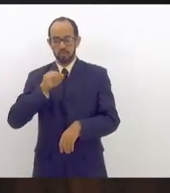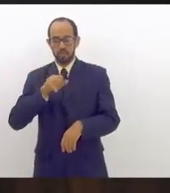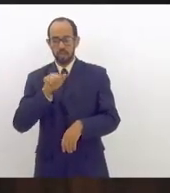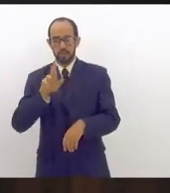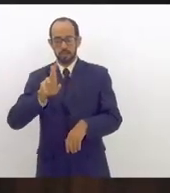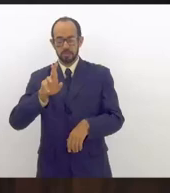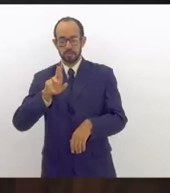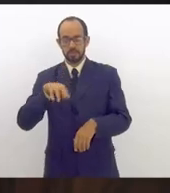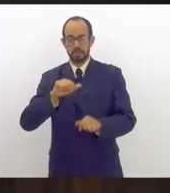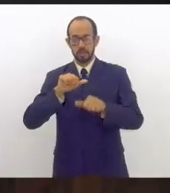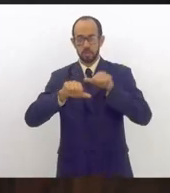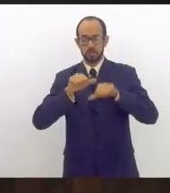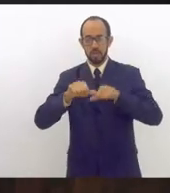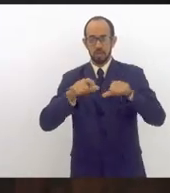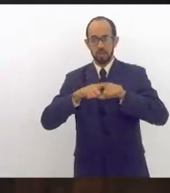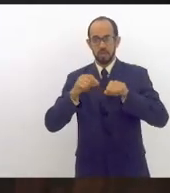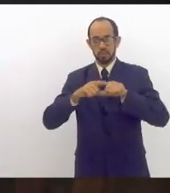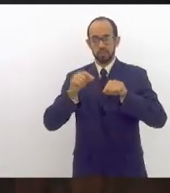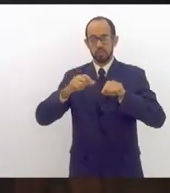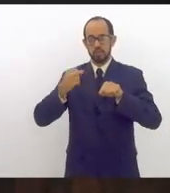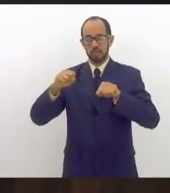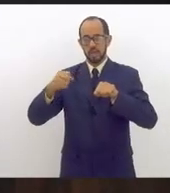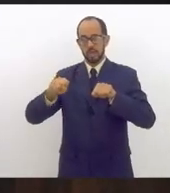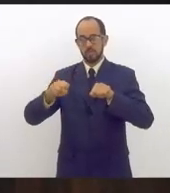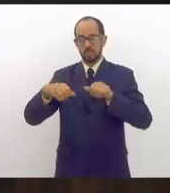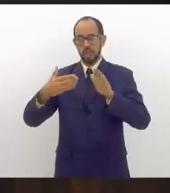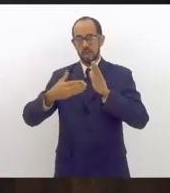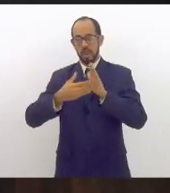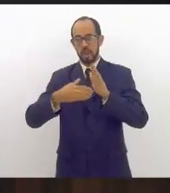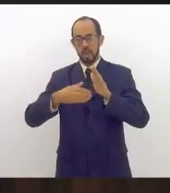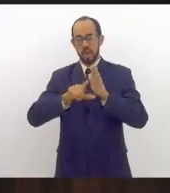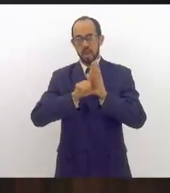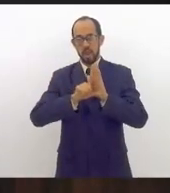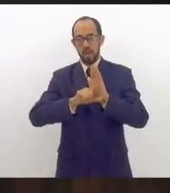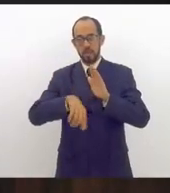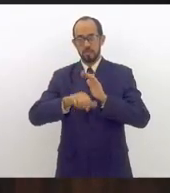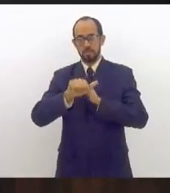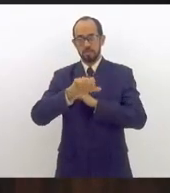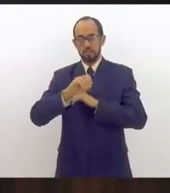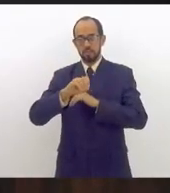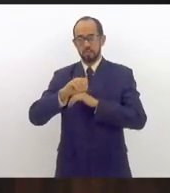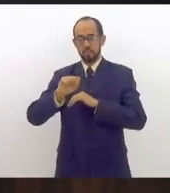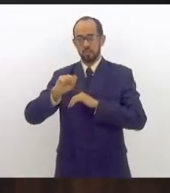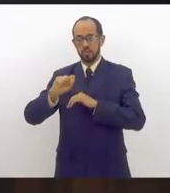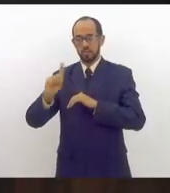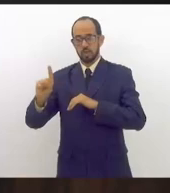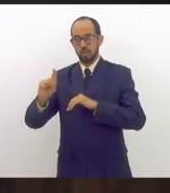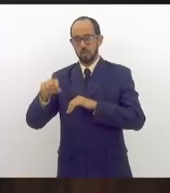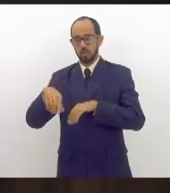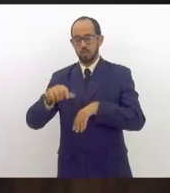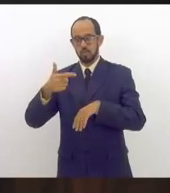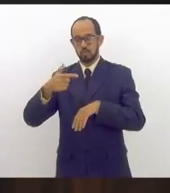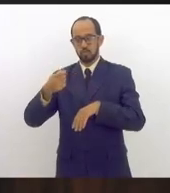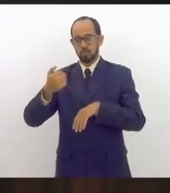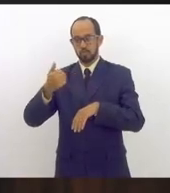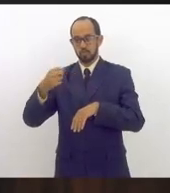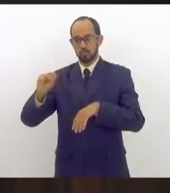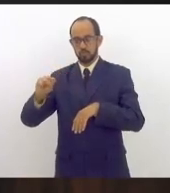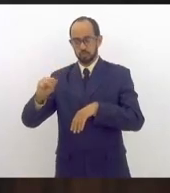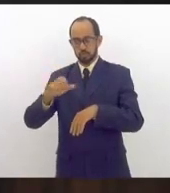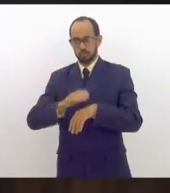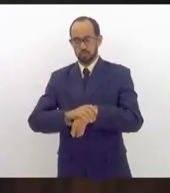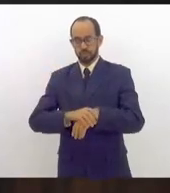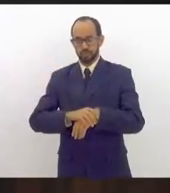altera o artigo 8º da lei 8.081 de 18, que foi alterada pela lei 9.538 de 2021,